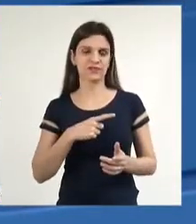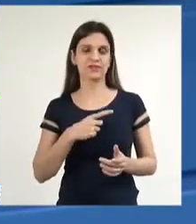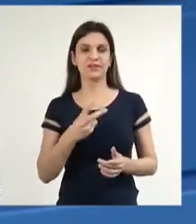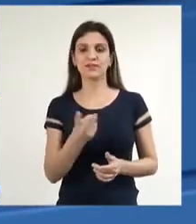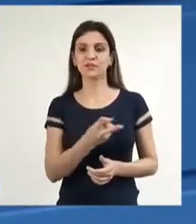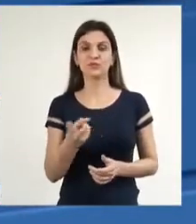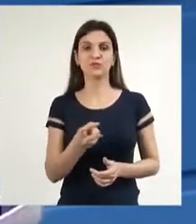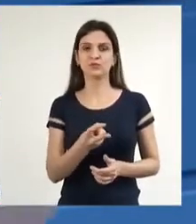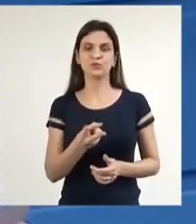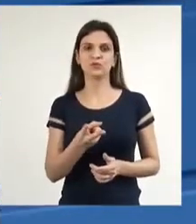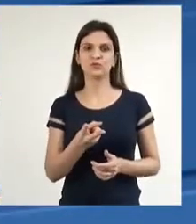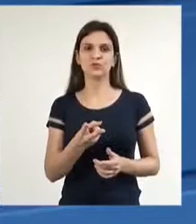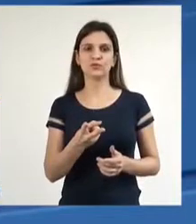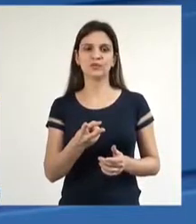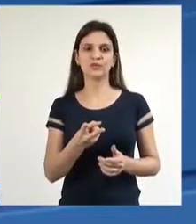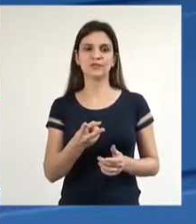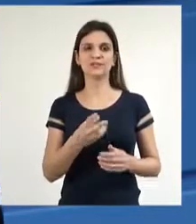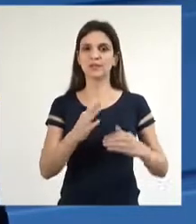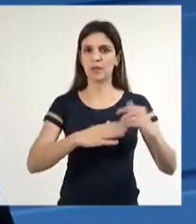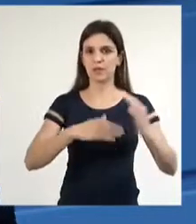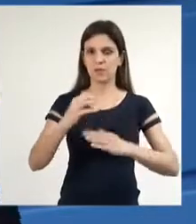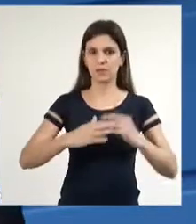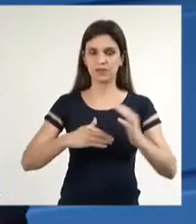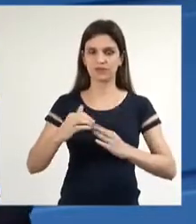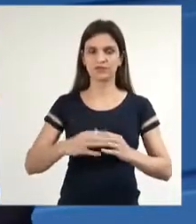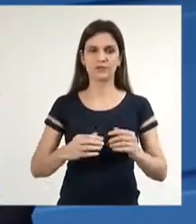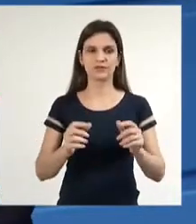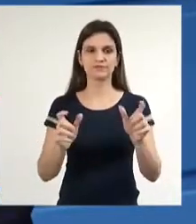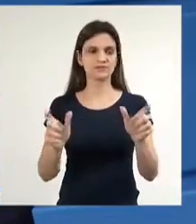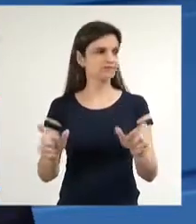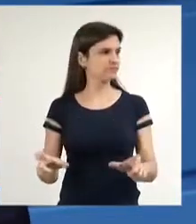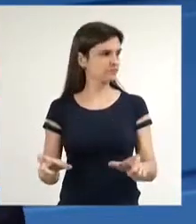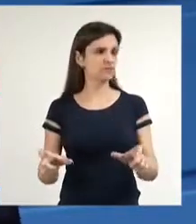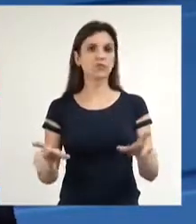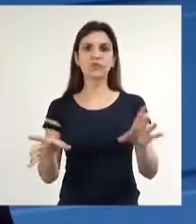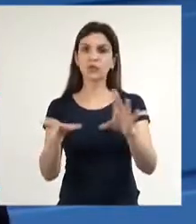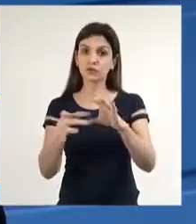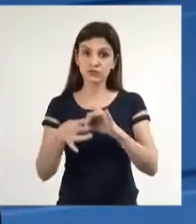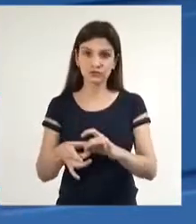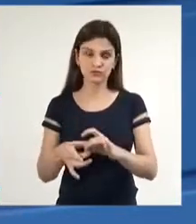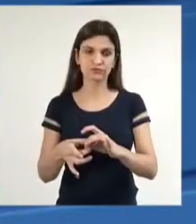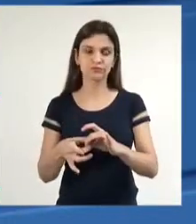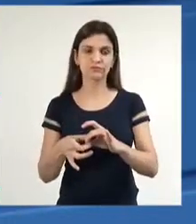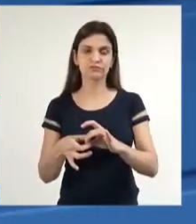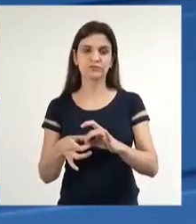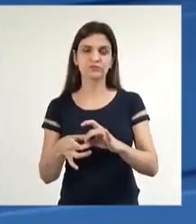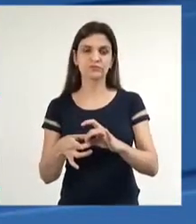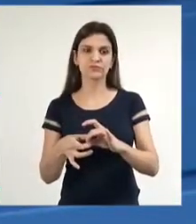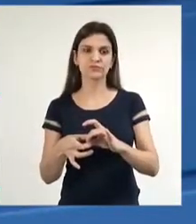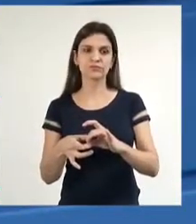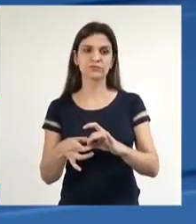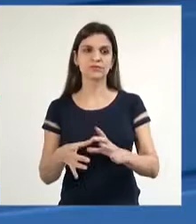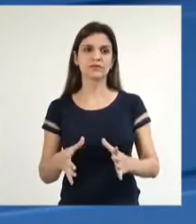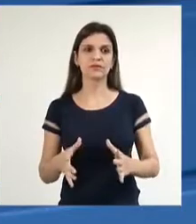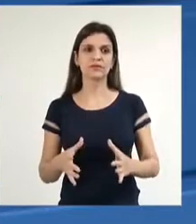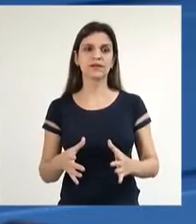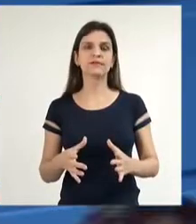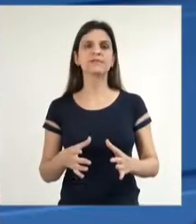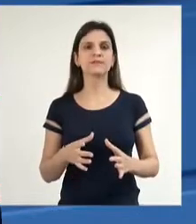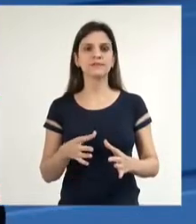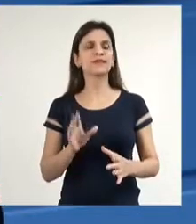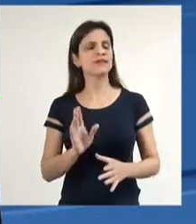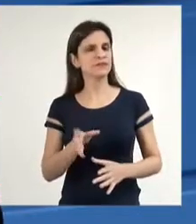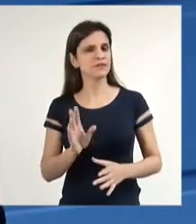mesma ação, tendo a unificação dessas duas carreiras, fato que já aconteceu em outros